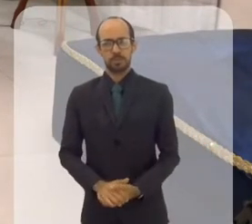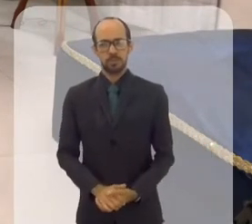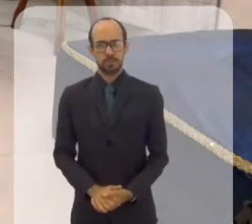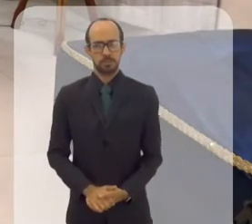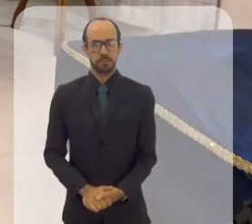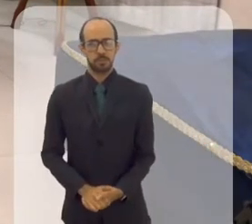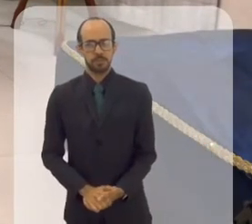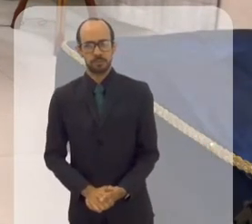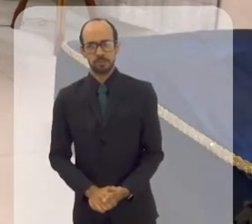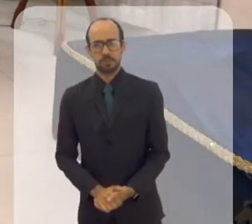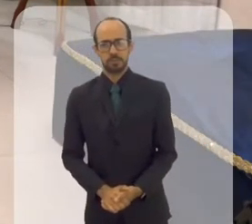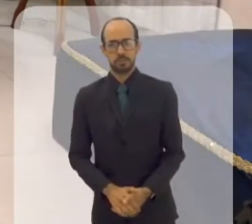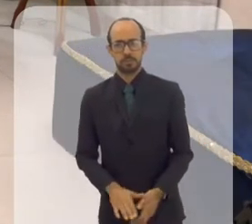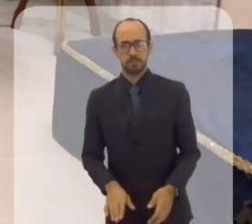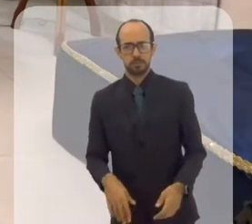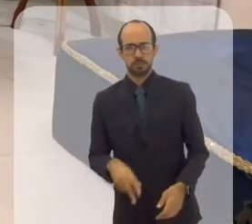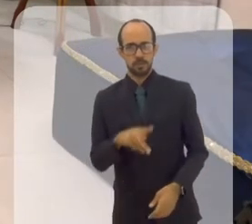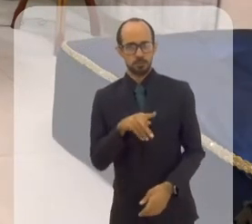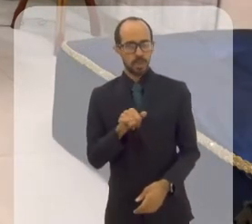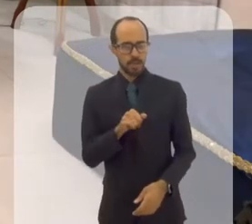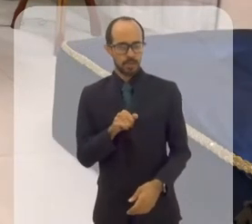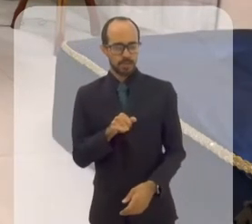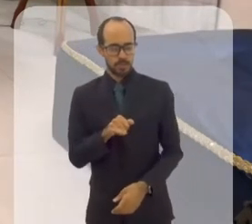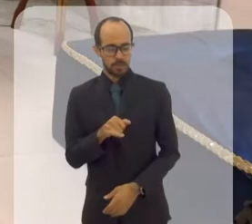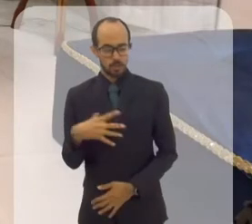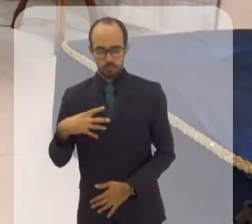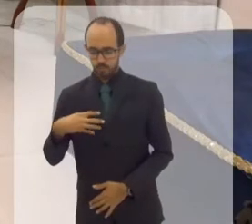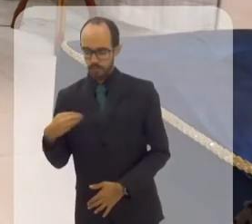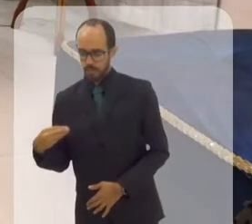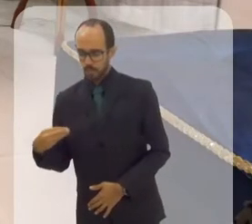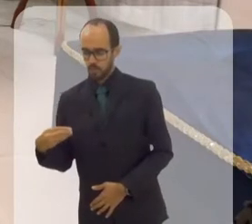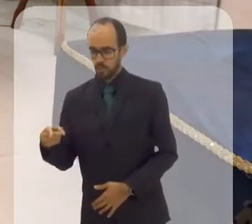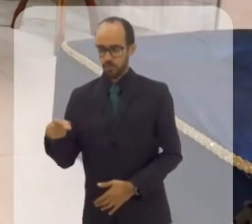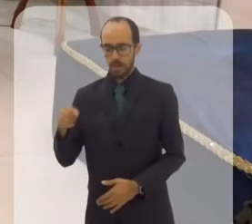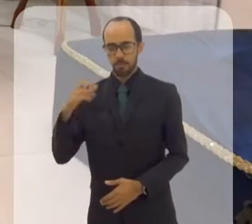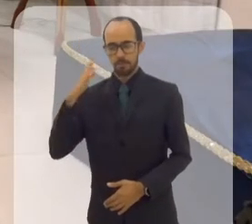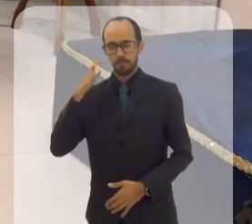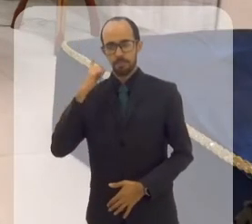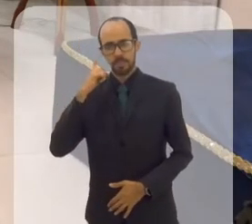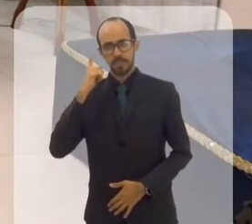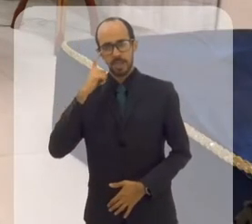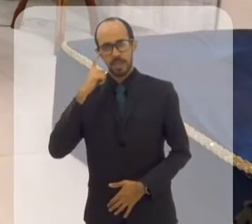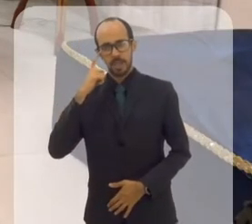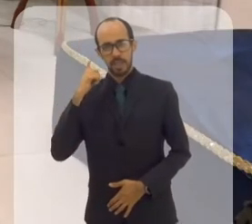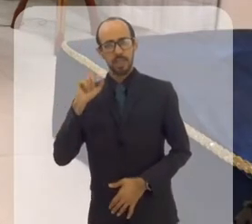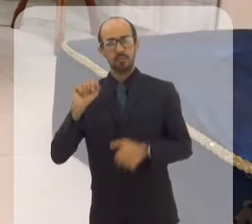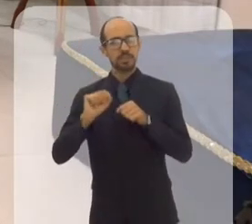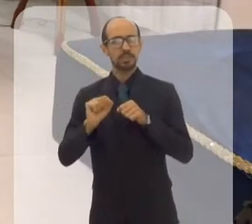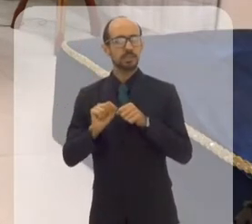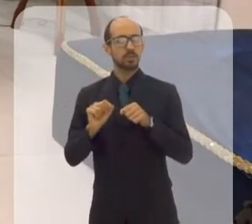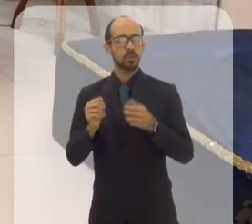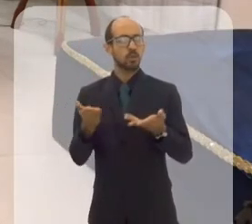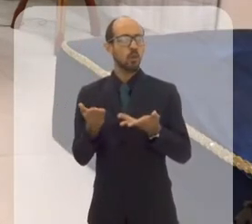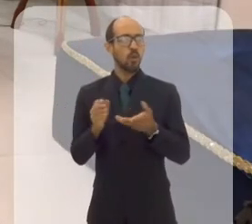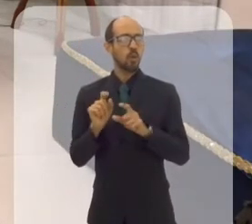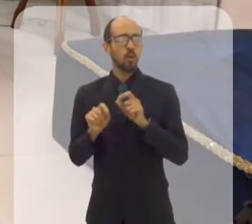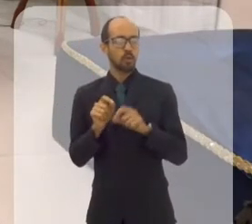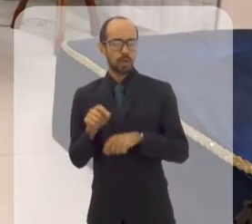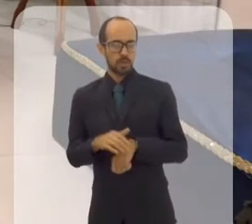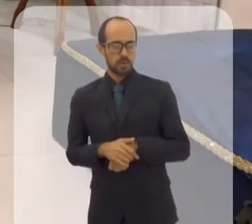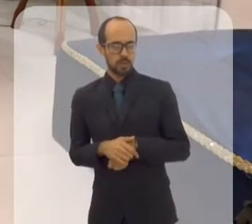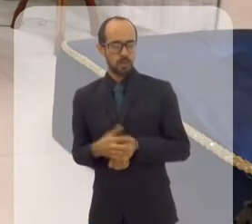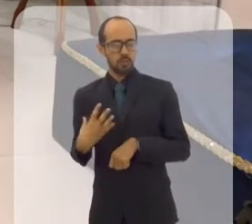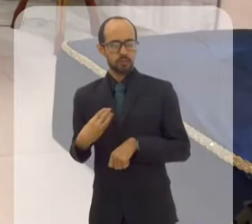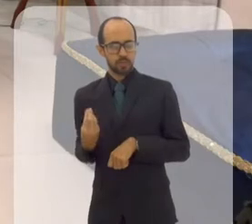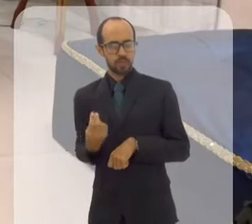alguma coisa. Por exemplo, o pai ou a mãe, ela medita no filho, quando o filho está indo para a escola. O que, que o filho está fazendo agora?